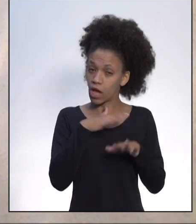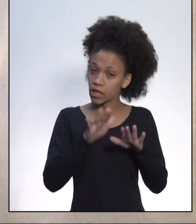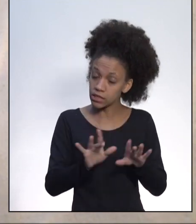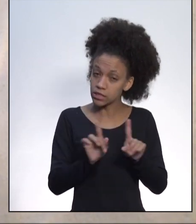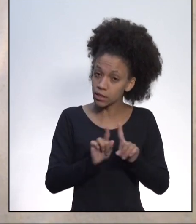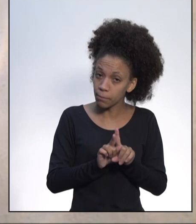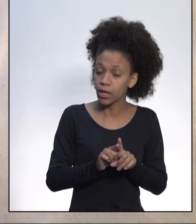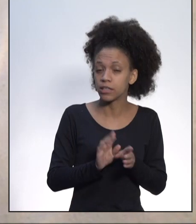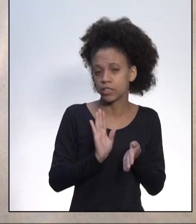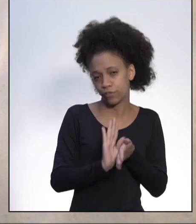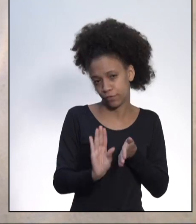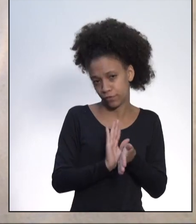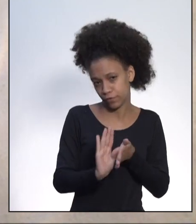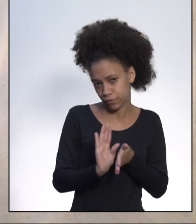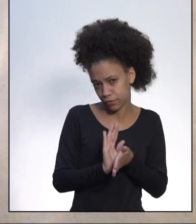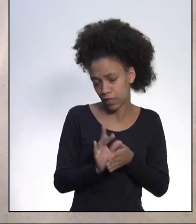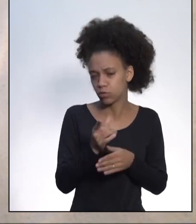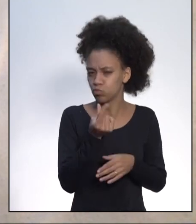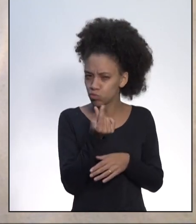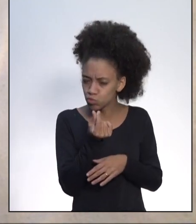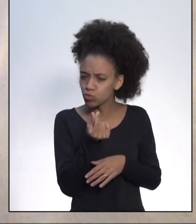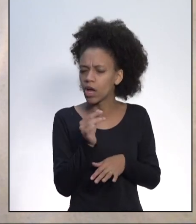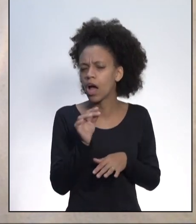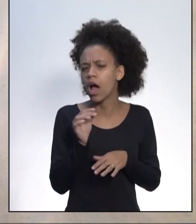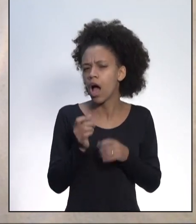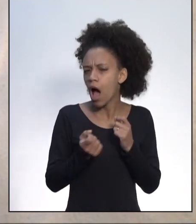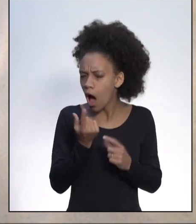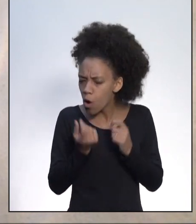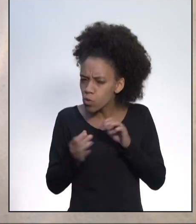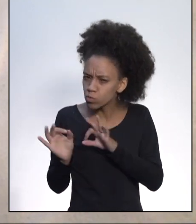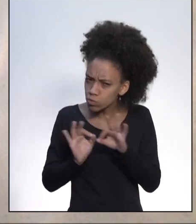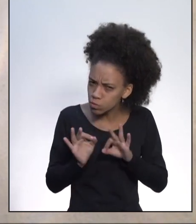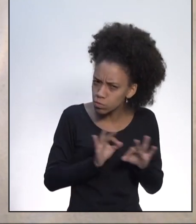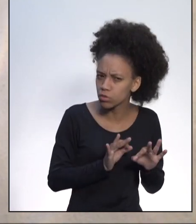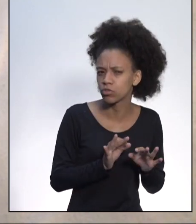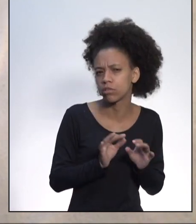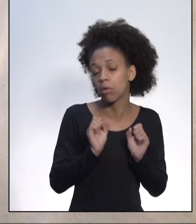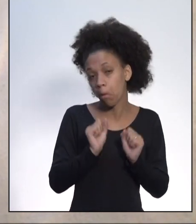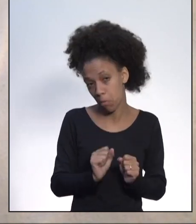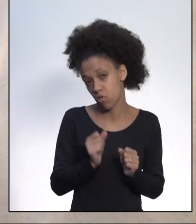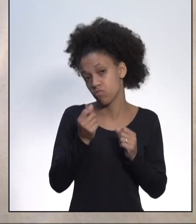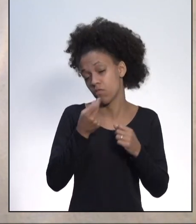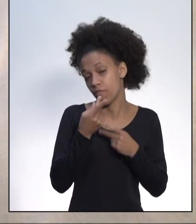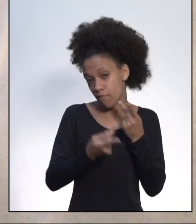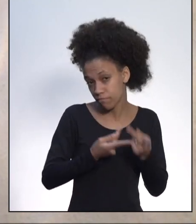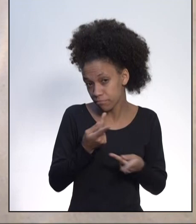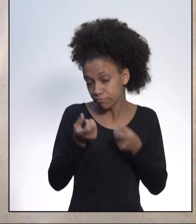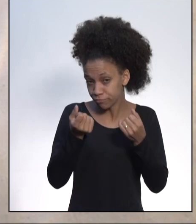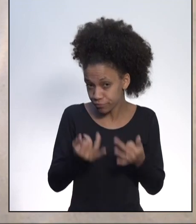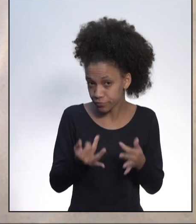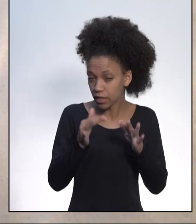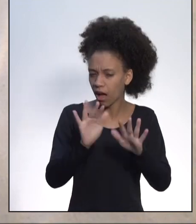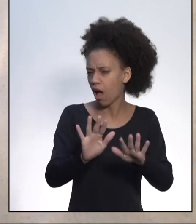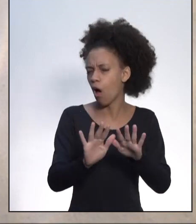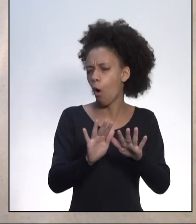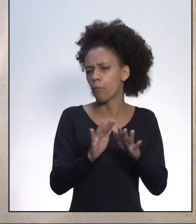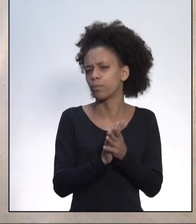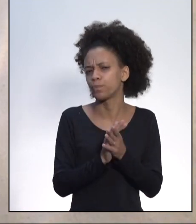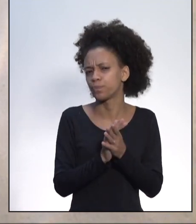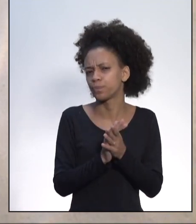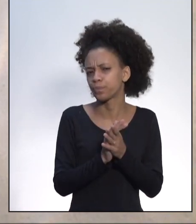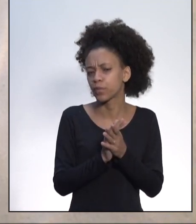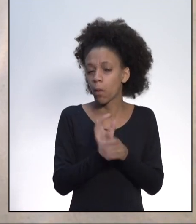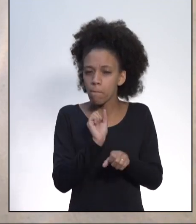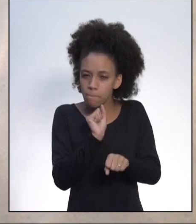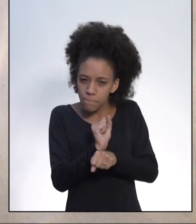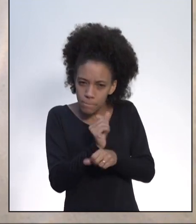área financeira, que são as Fintechs. Então, a gente tem alguns projetos que eu posso depois falar ao longo da apresentação. Eu vou fazer uma